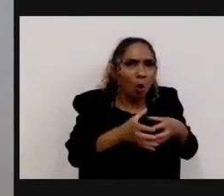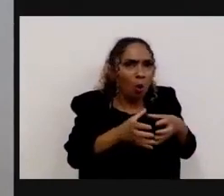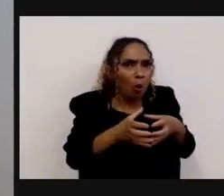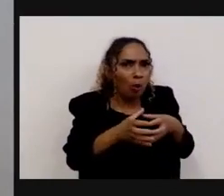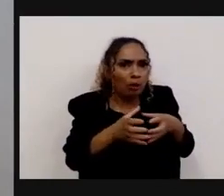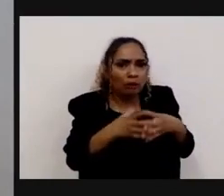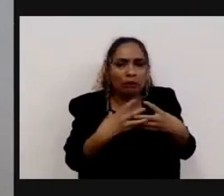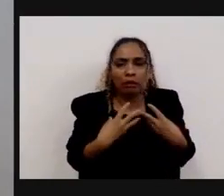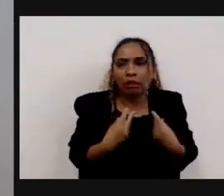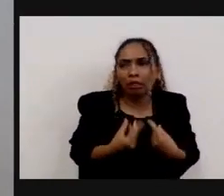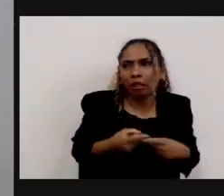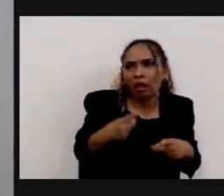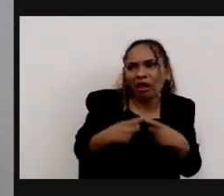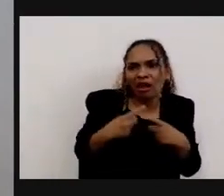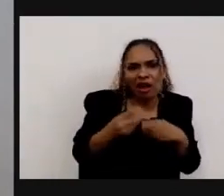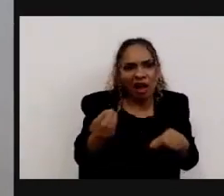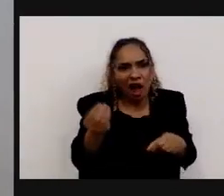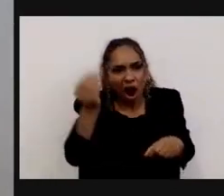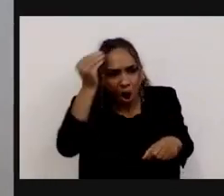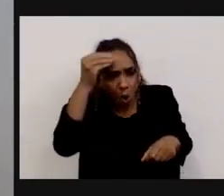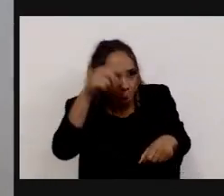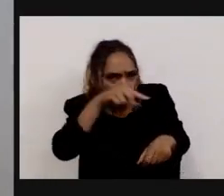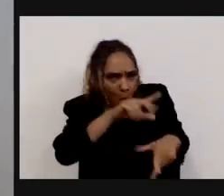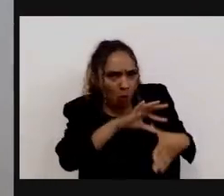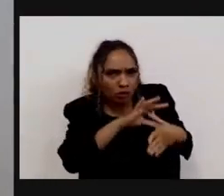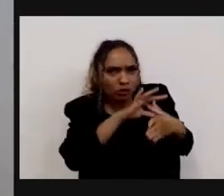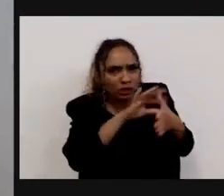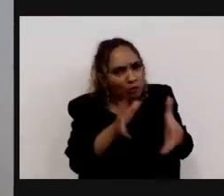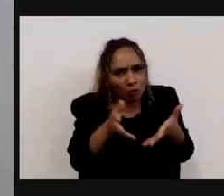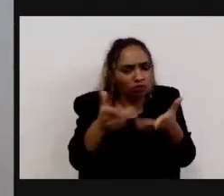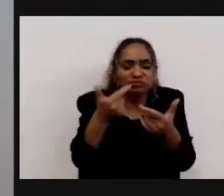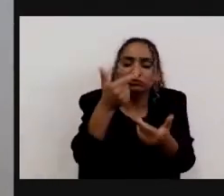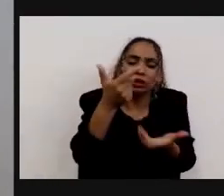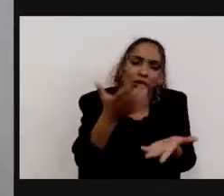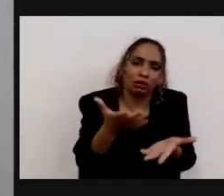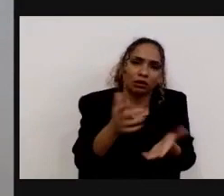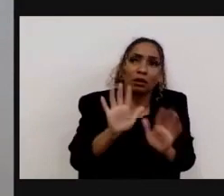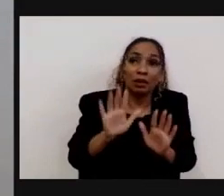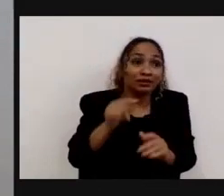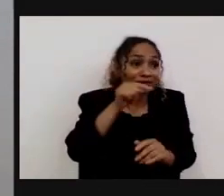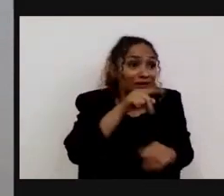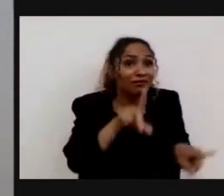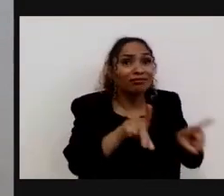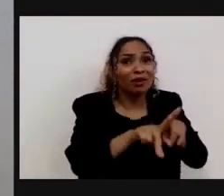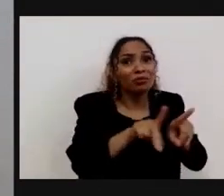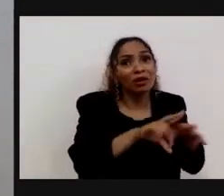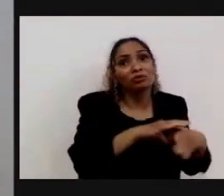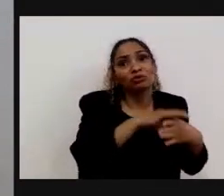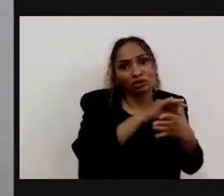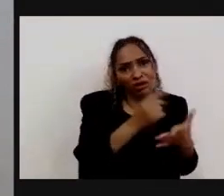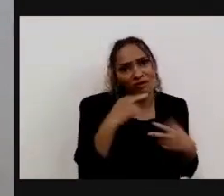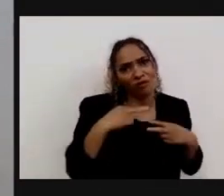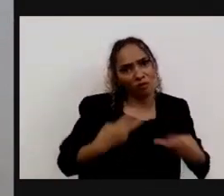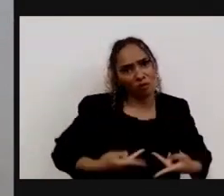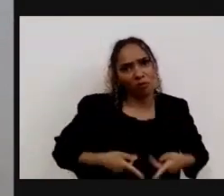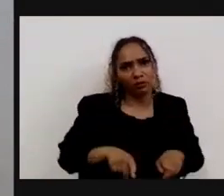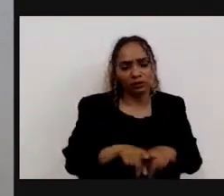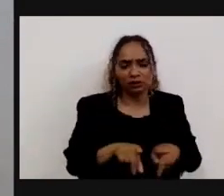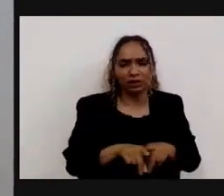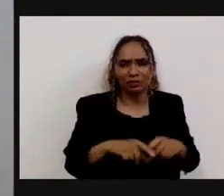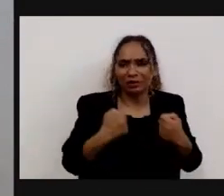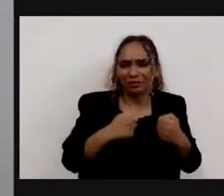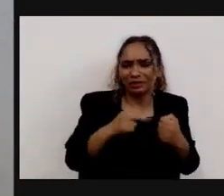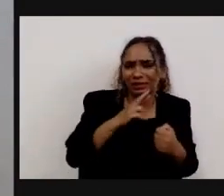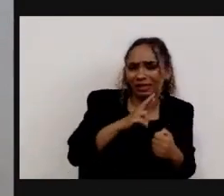desmotivada é porque o líder não motiva essas pessoas Claro mas o líder também é um indivíduo que também precisa encontrar resultado